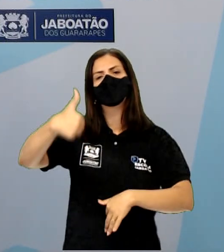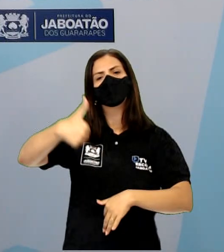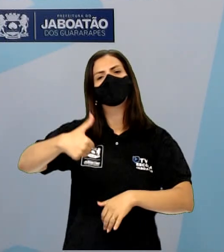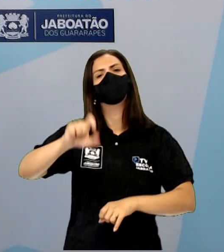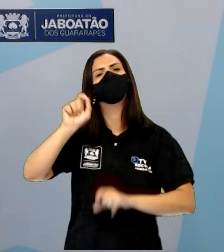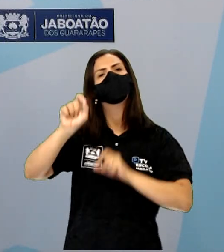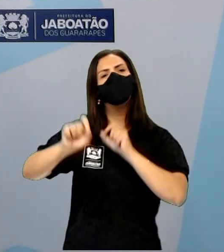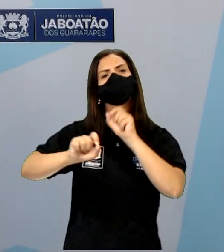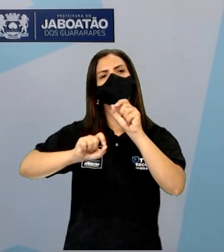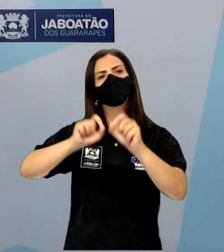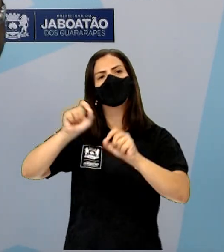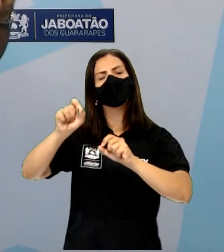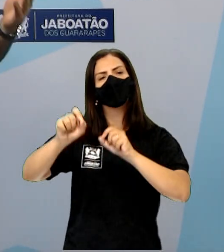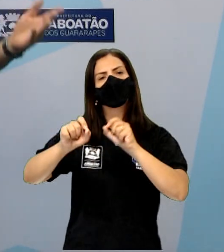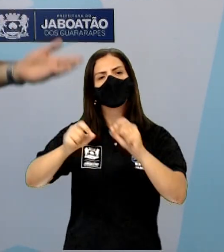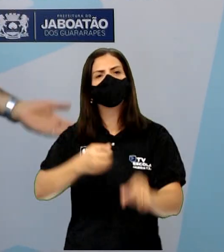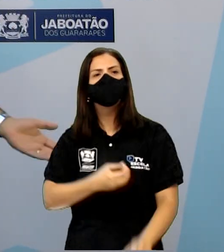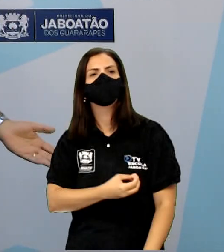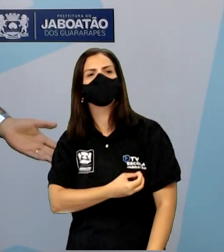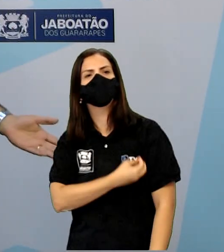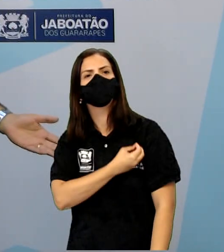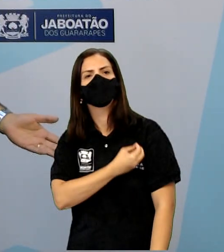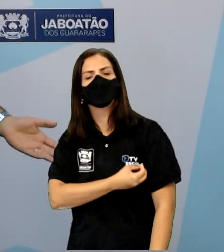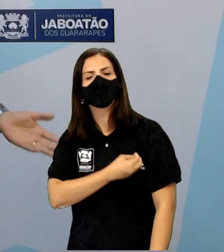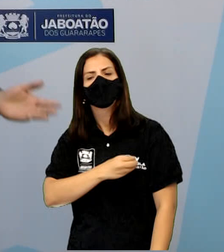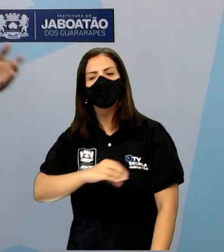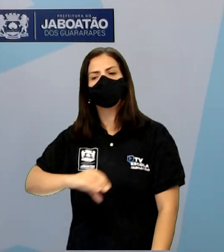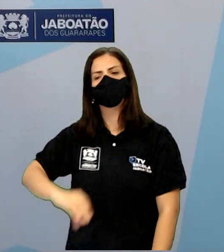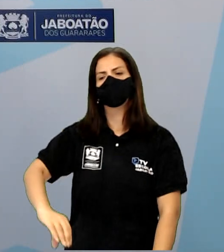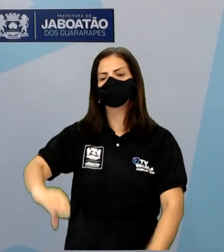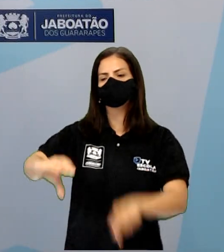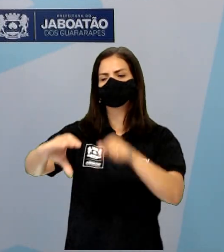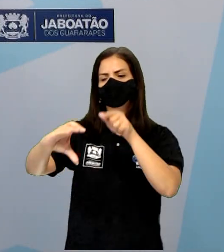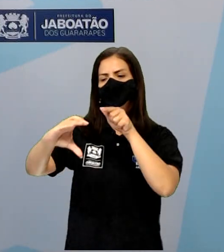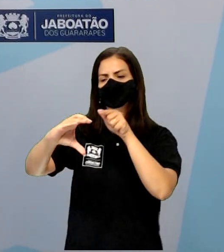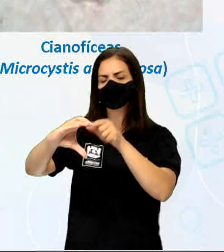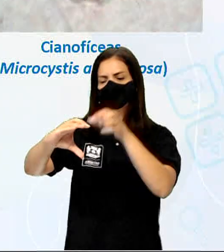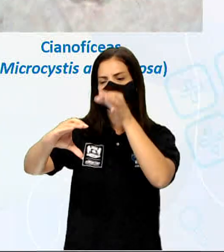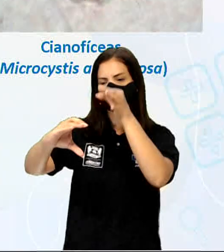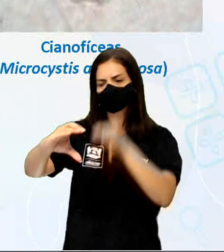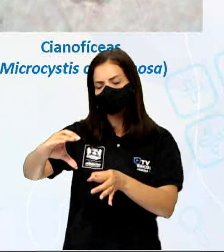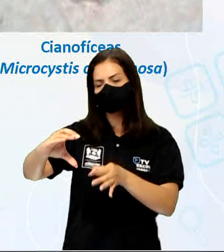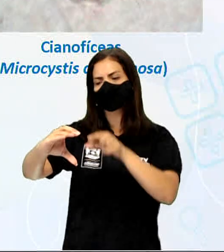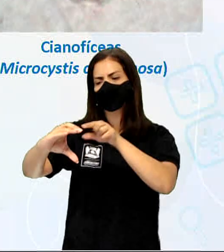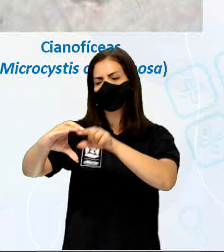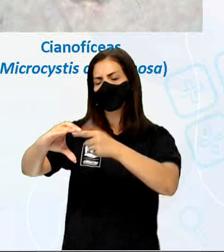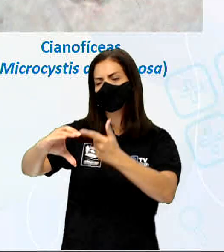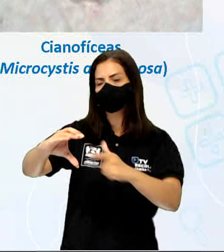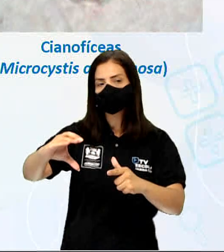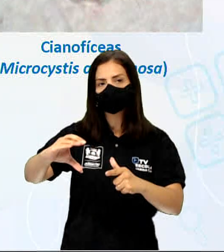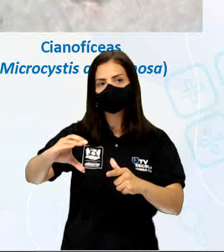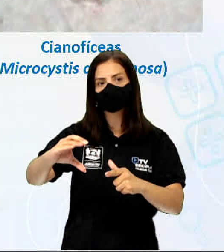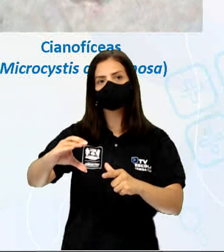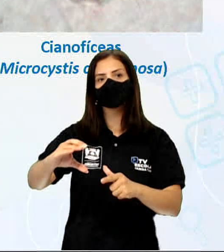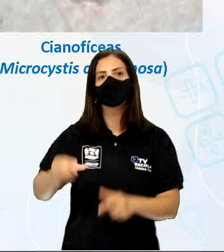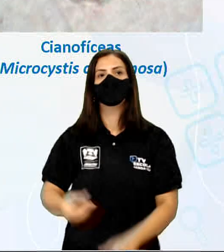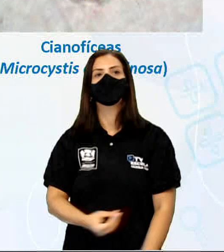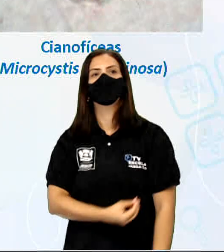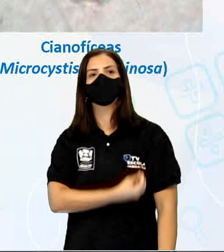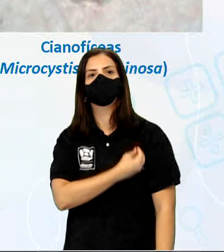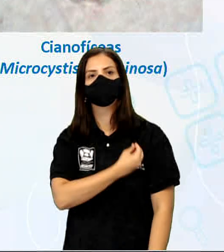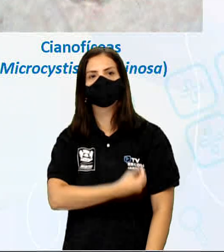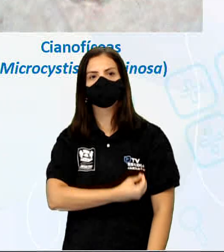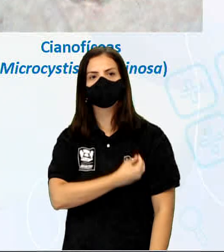esses organismos procariontes? Quem são os organismos eucariontes? Os organismos procariontes a gente pode dividir basicamente em